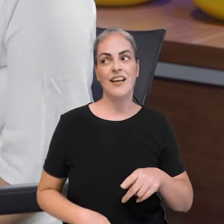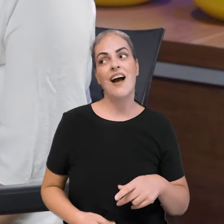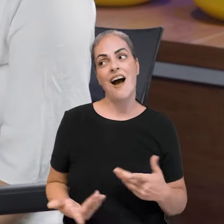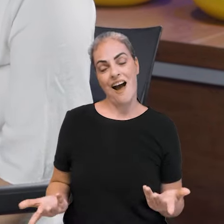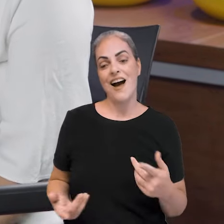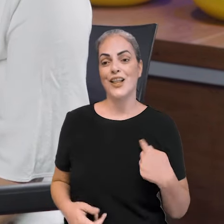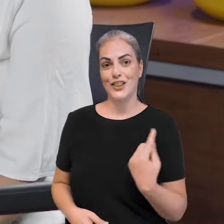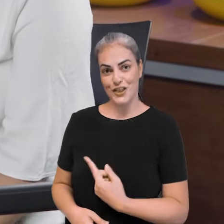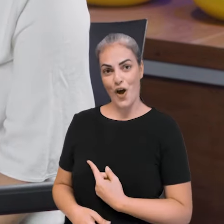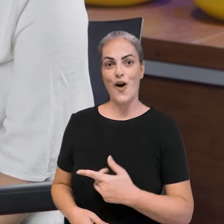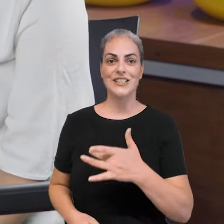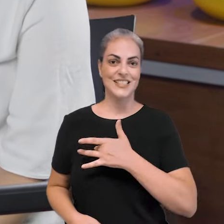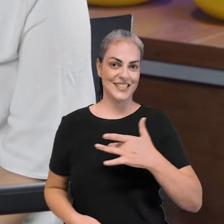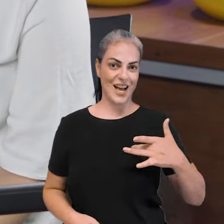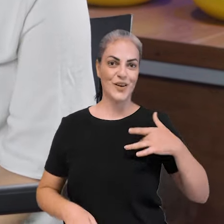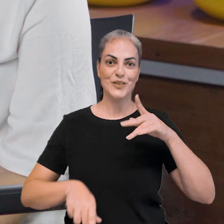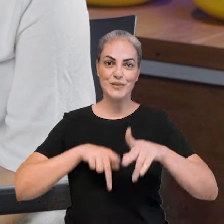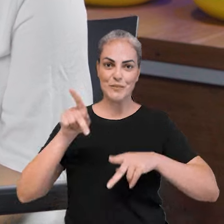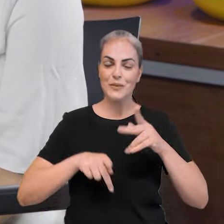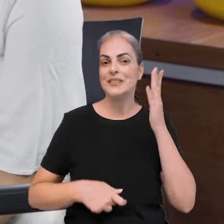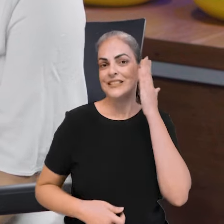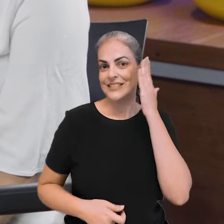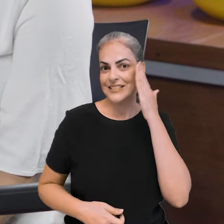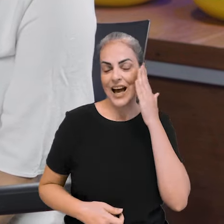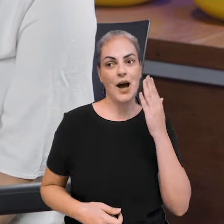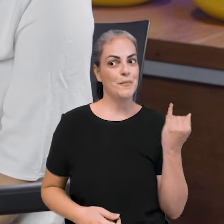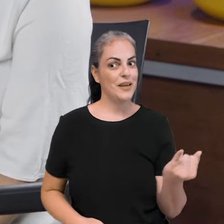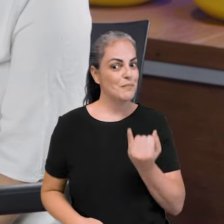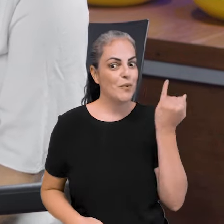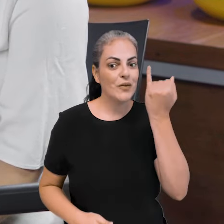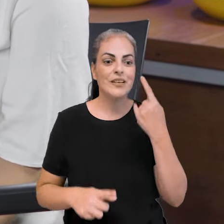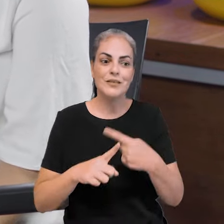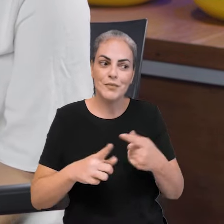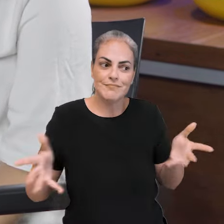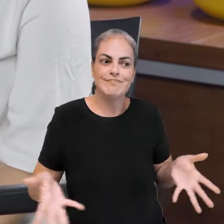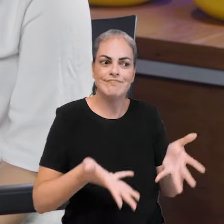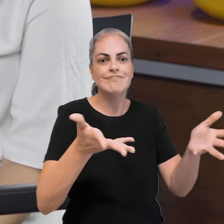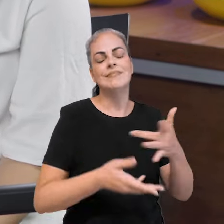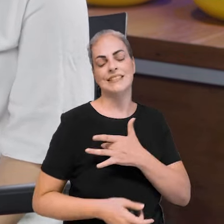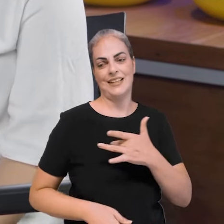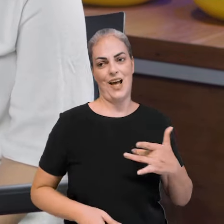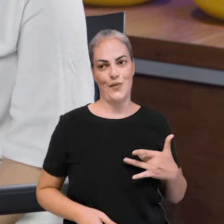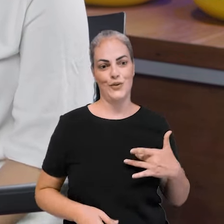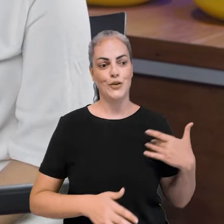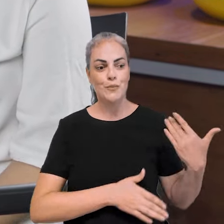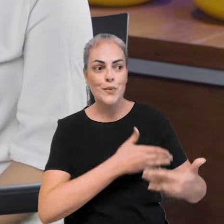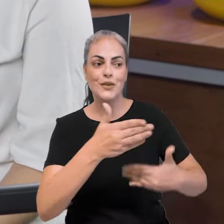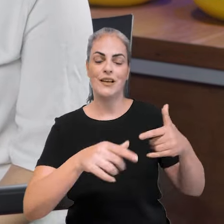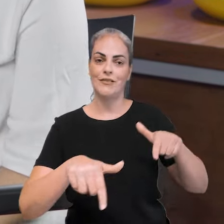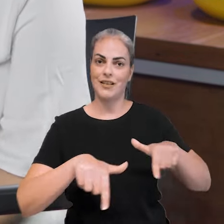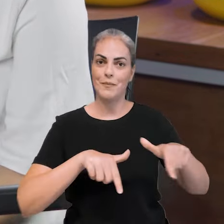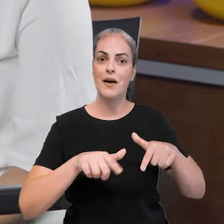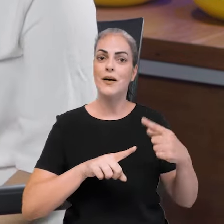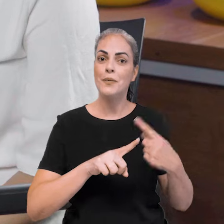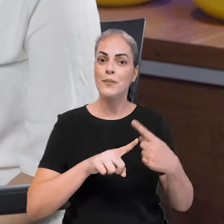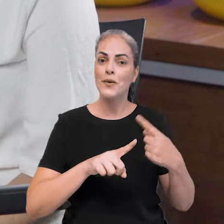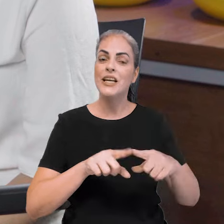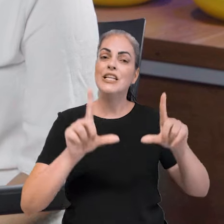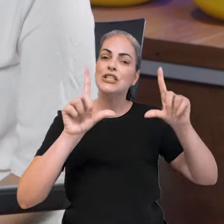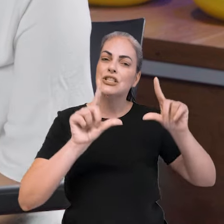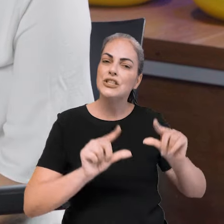a agroecologia tem essa importância de promover saúde, tanto no processo de trabalho, porque aí você